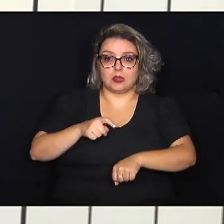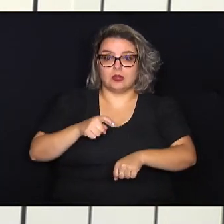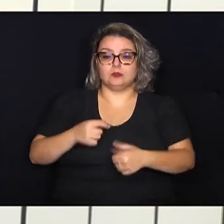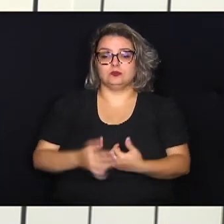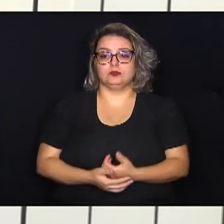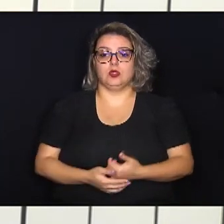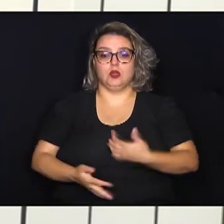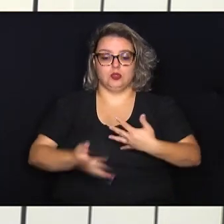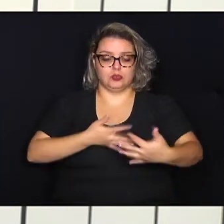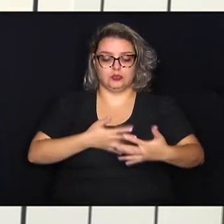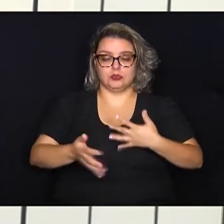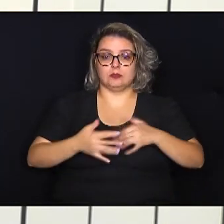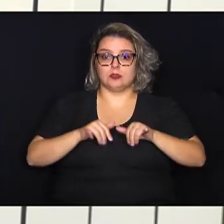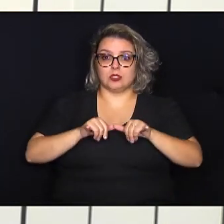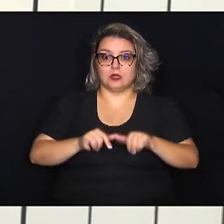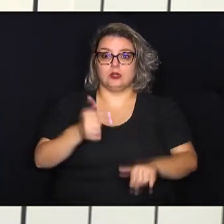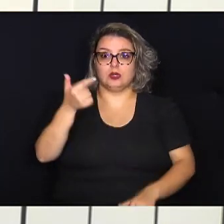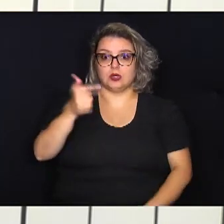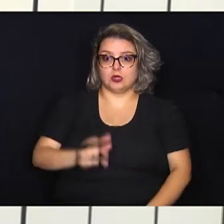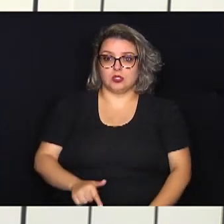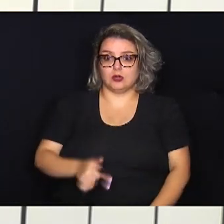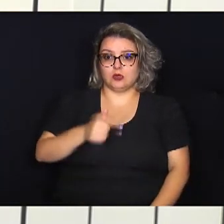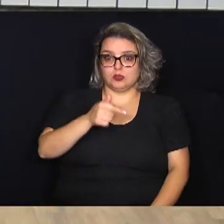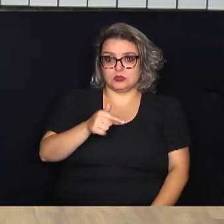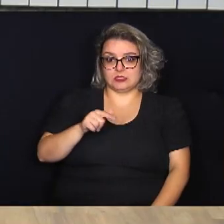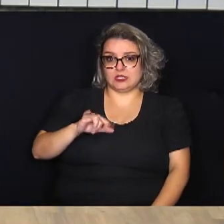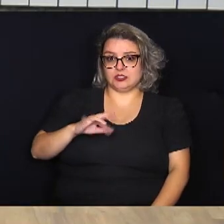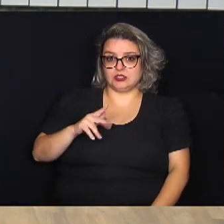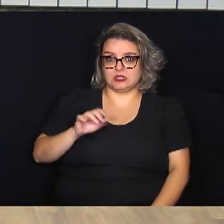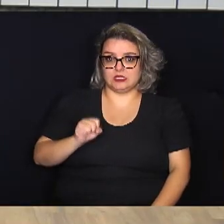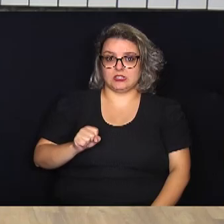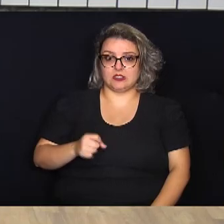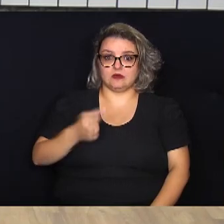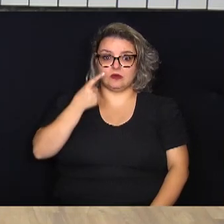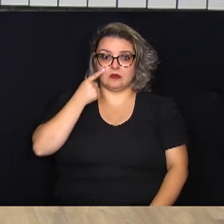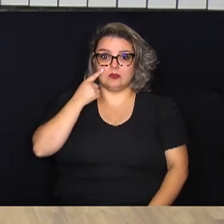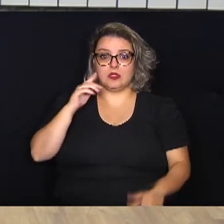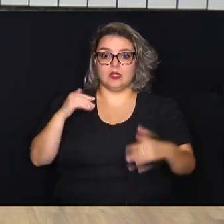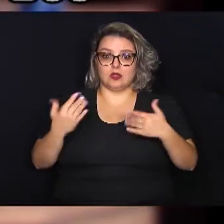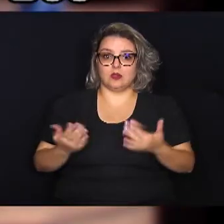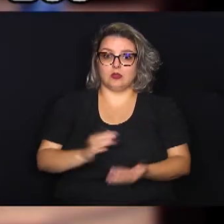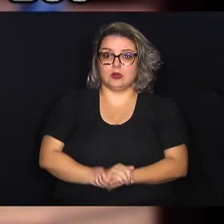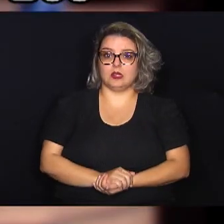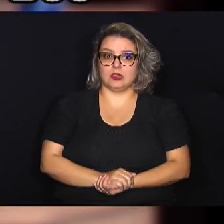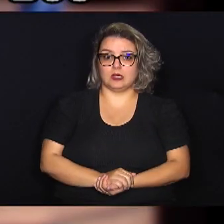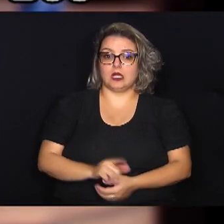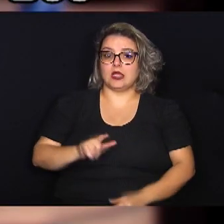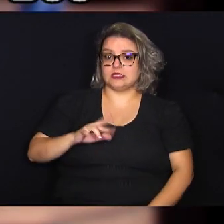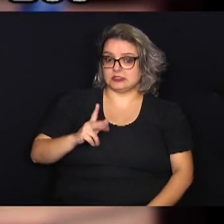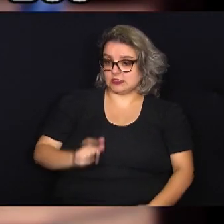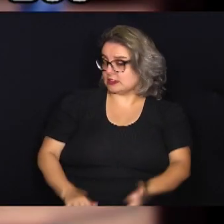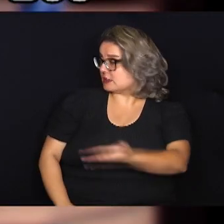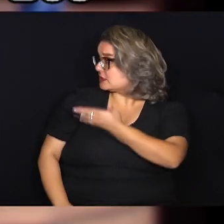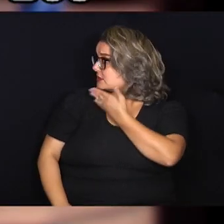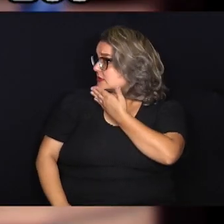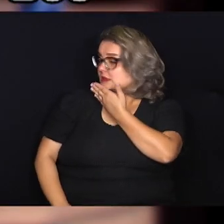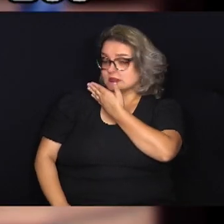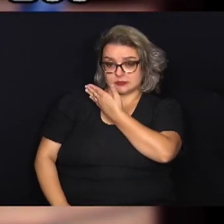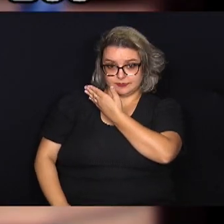Mercado permanece com 7 linhas convencionais. Vamos ver quais são. As linhas